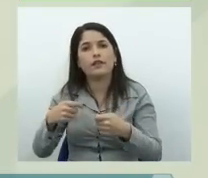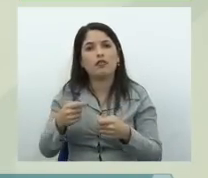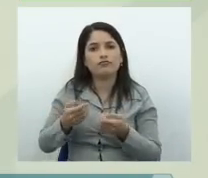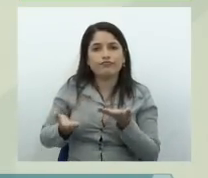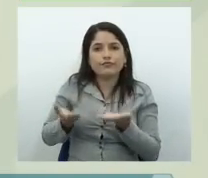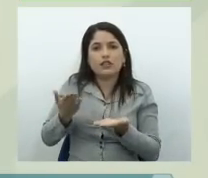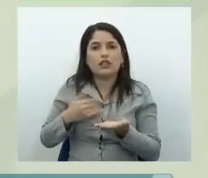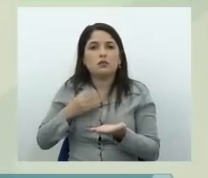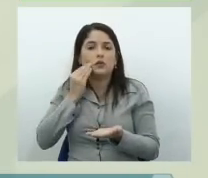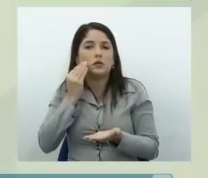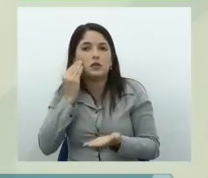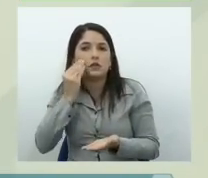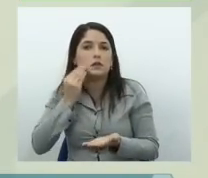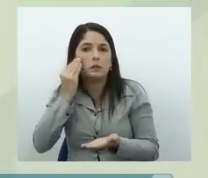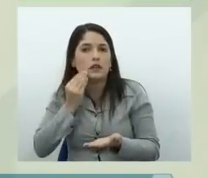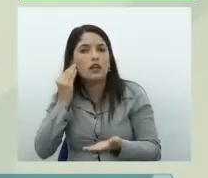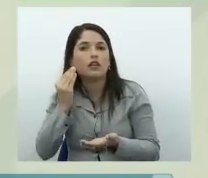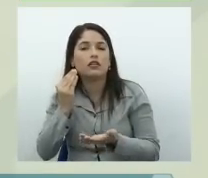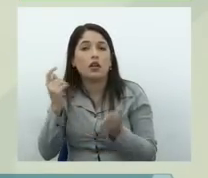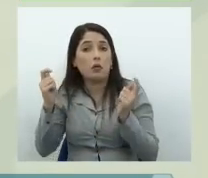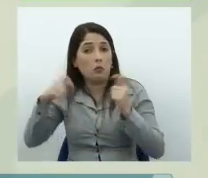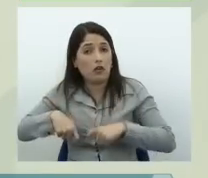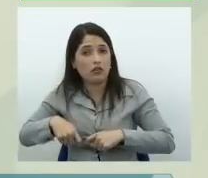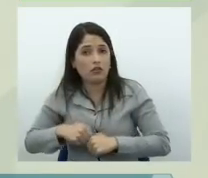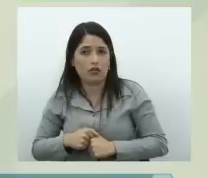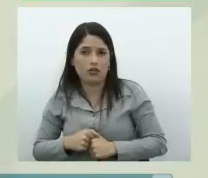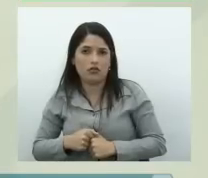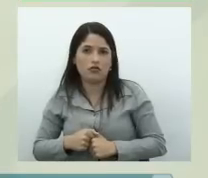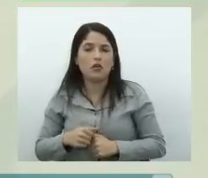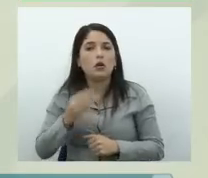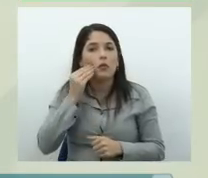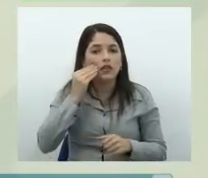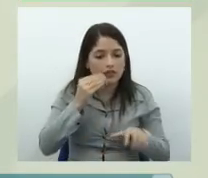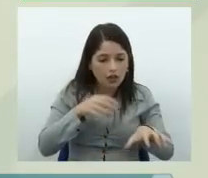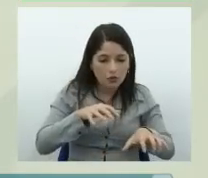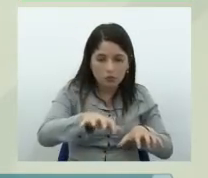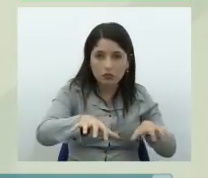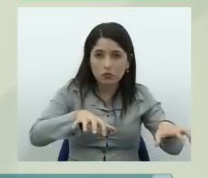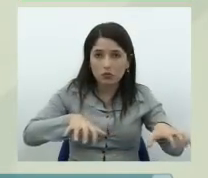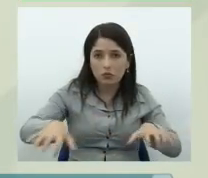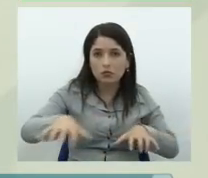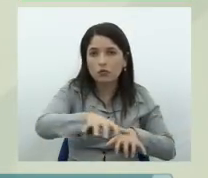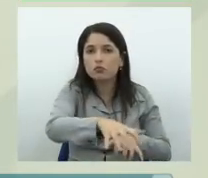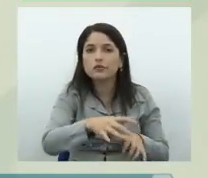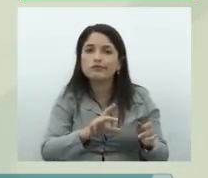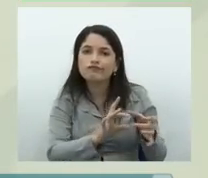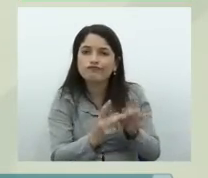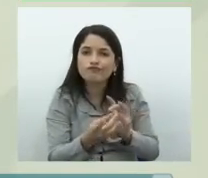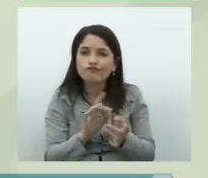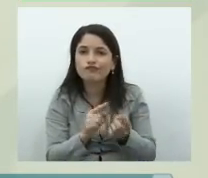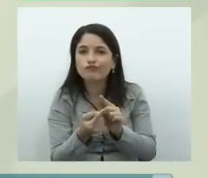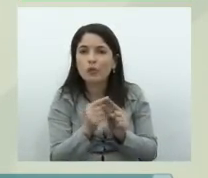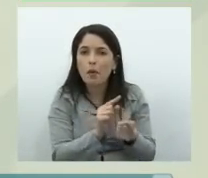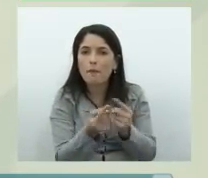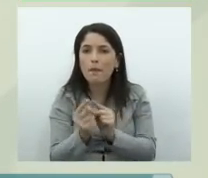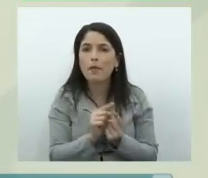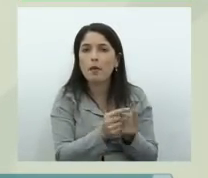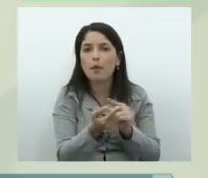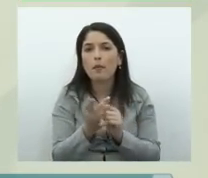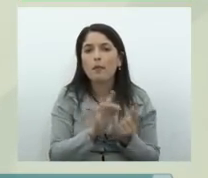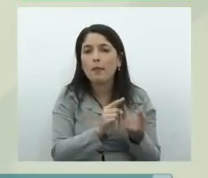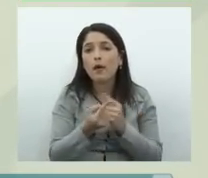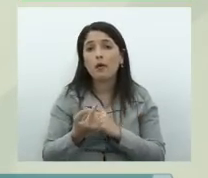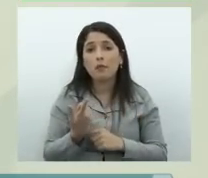dialogar com a sociedade civil organizada, com as entidades de classe, dialogar com a Câmara Municipal para que a cidade possa